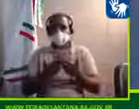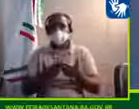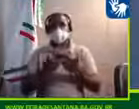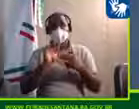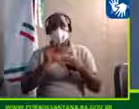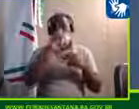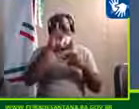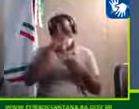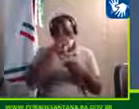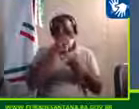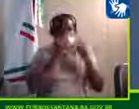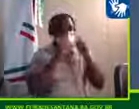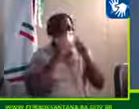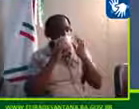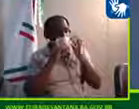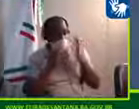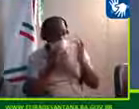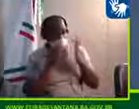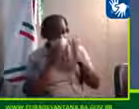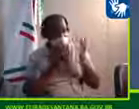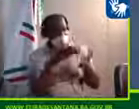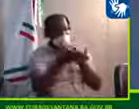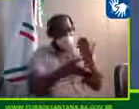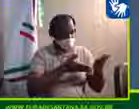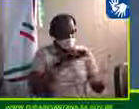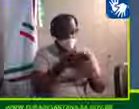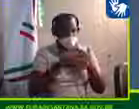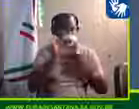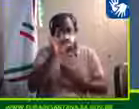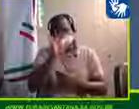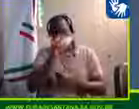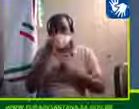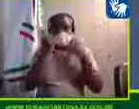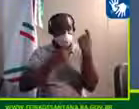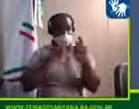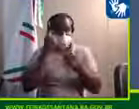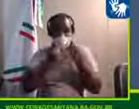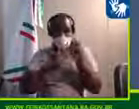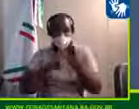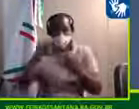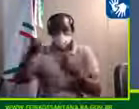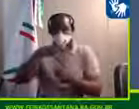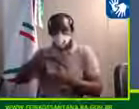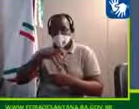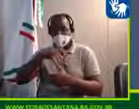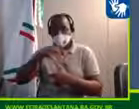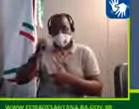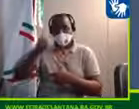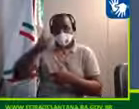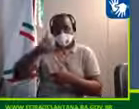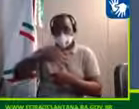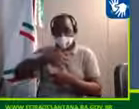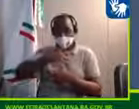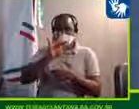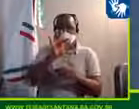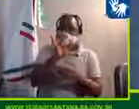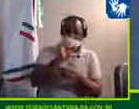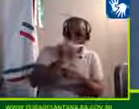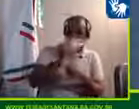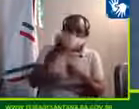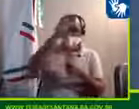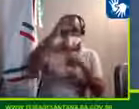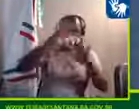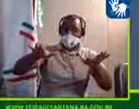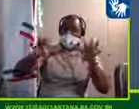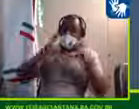atenção médica, o nível de atenção médica em Feira é muito bom. Depois de Salvador, Feira de Santana é um grande centro de